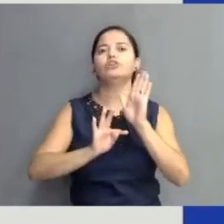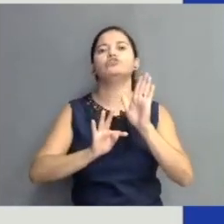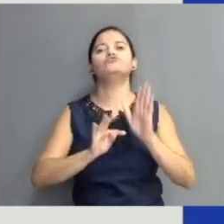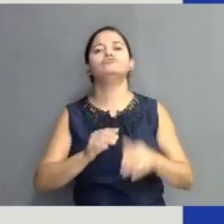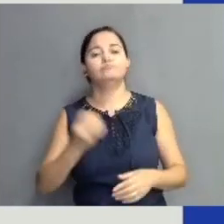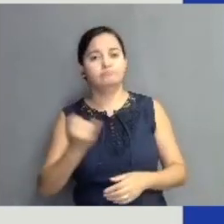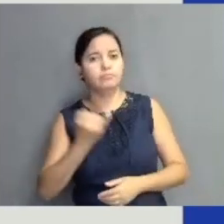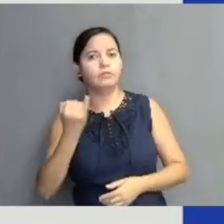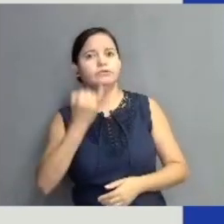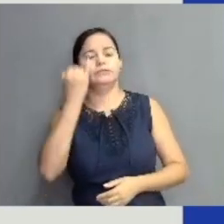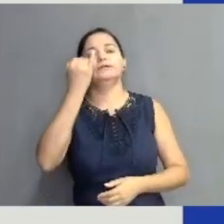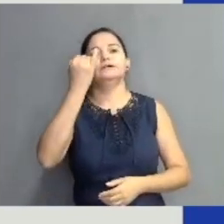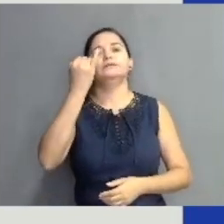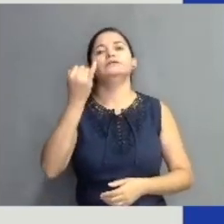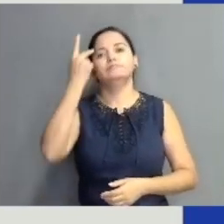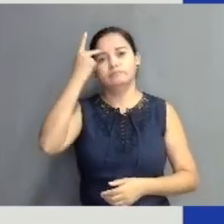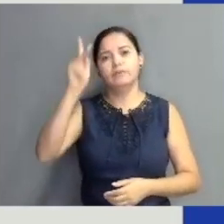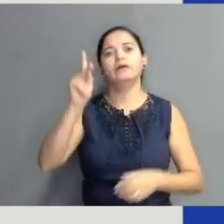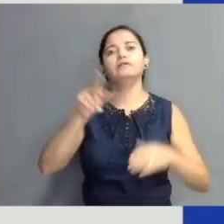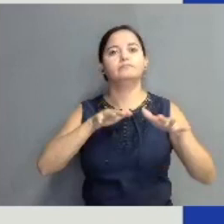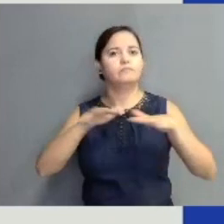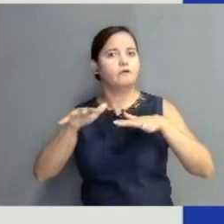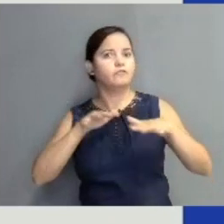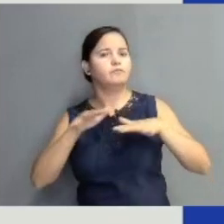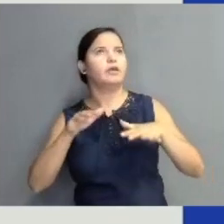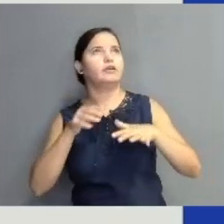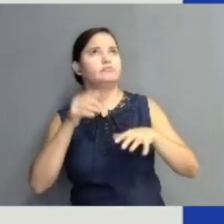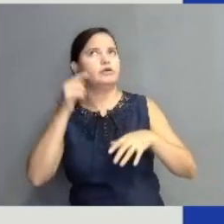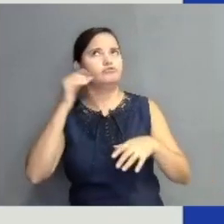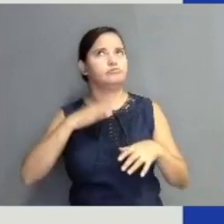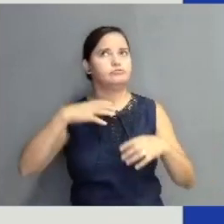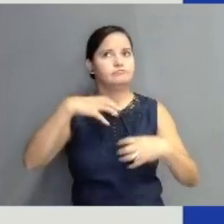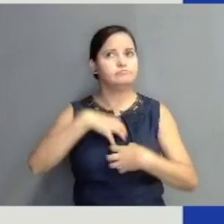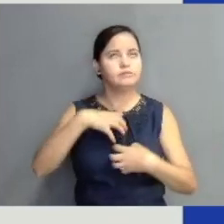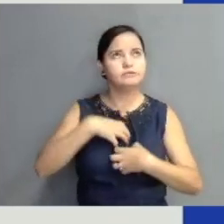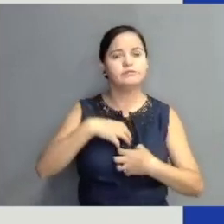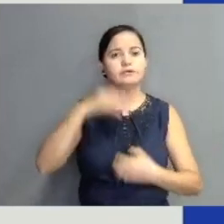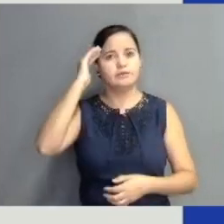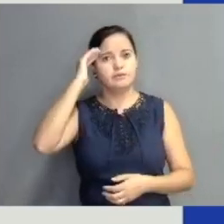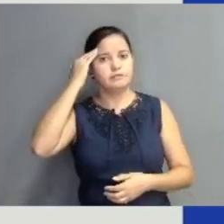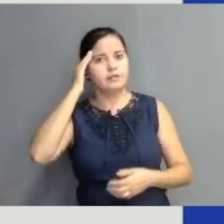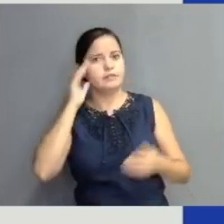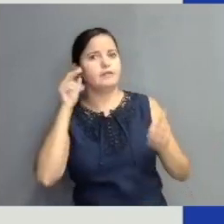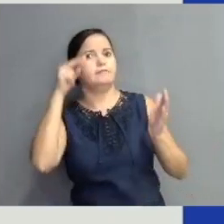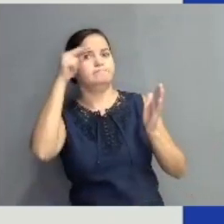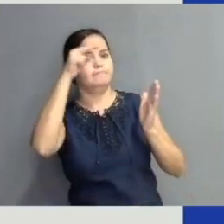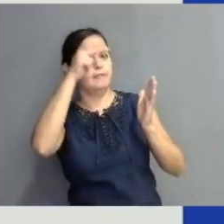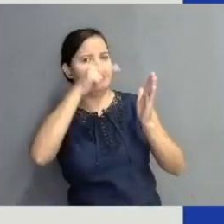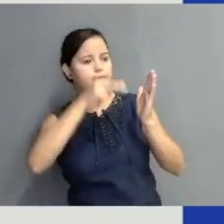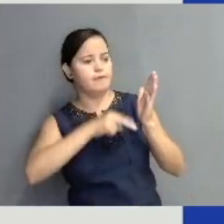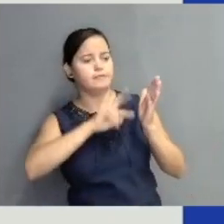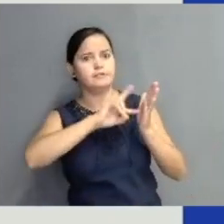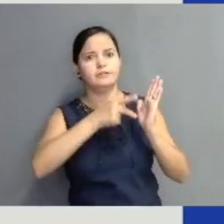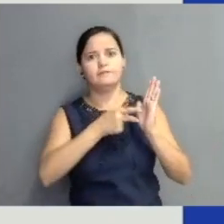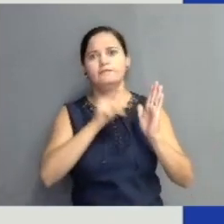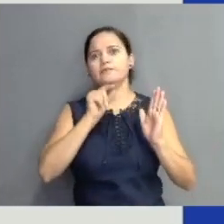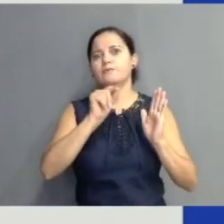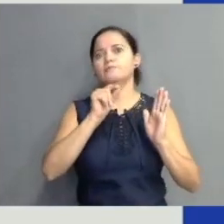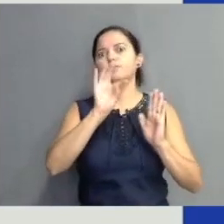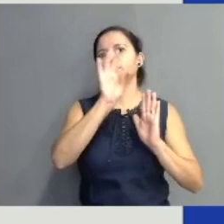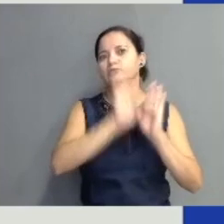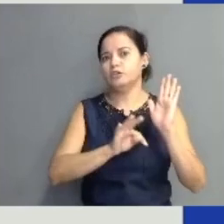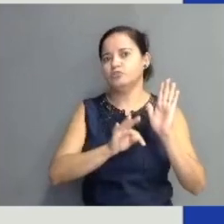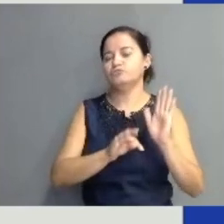importante nesse movimento de identificar e compreender e interpretar o texto, tá? E que é a reescrita